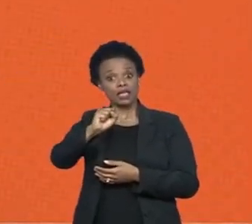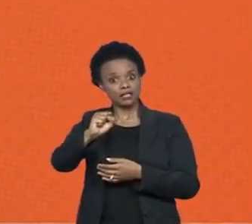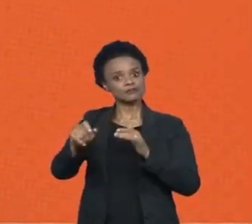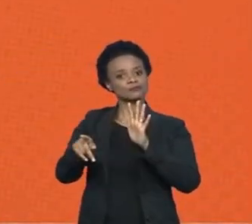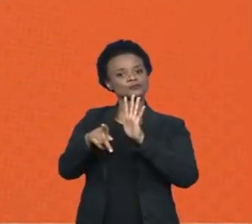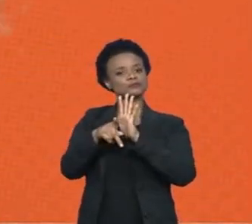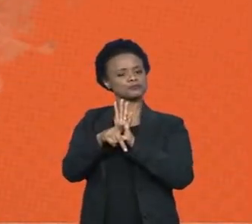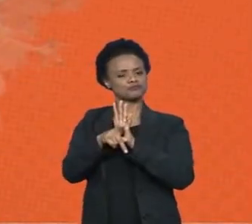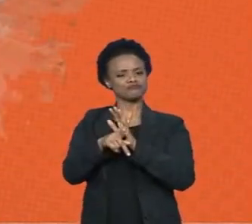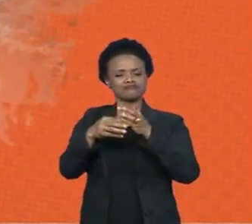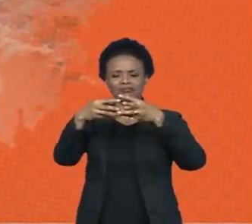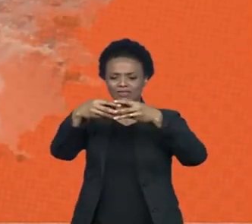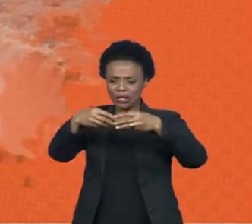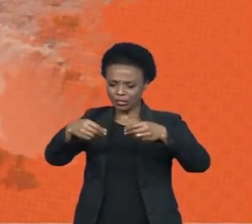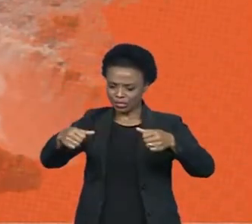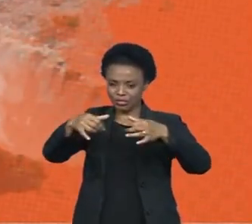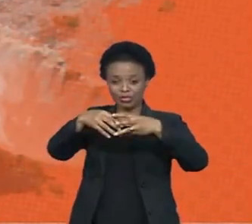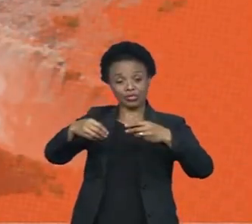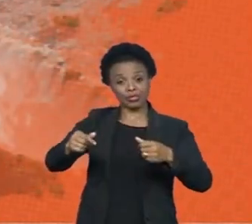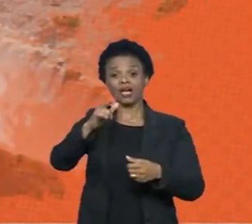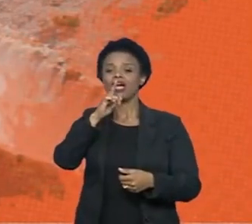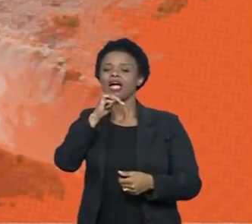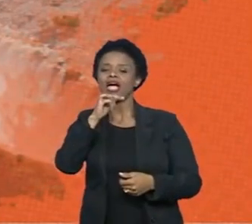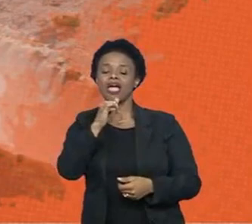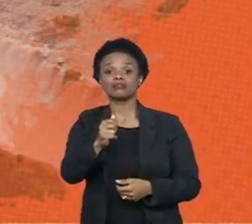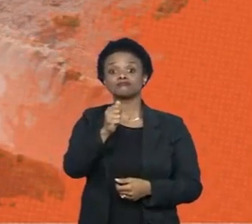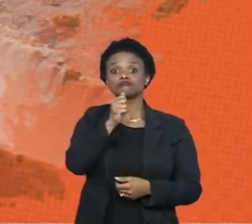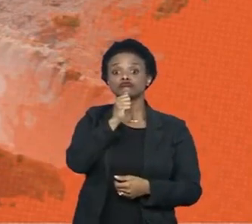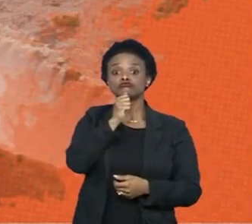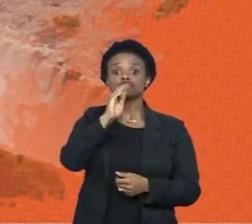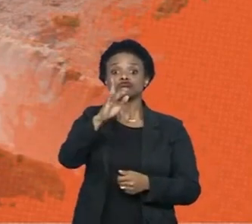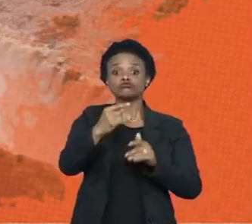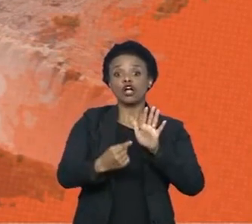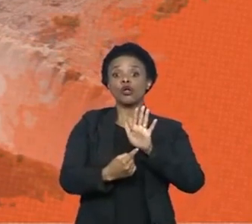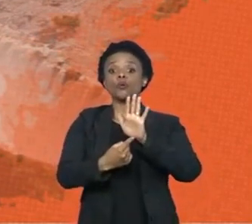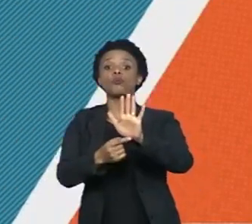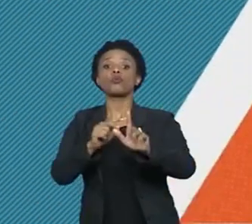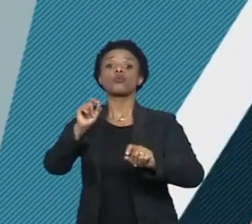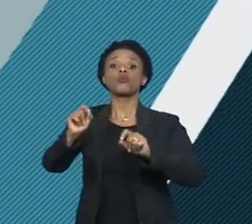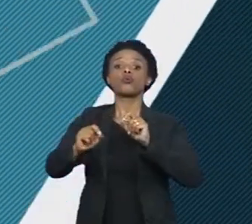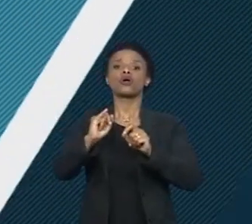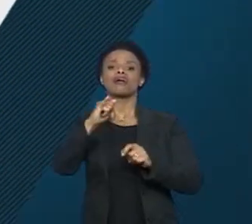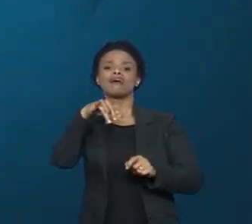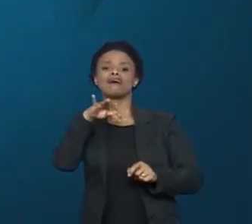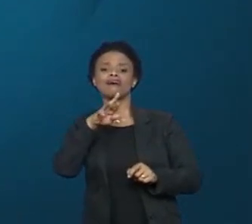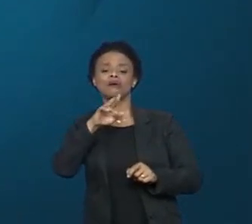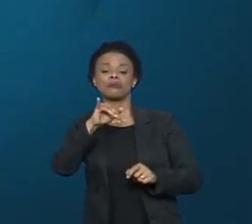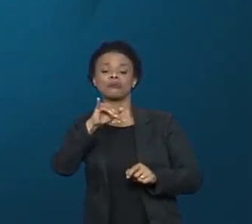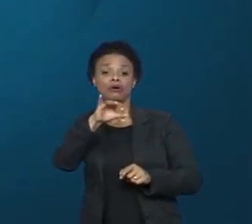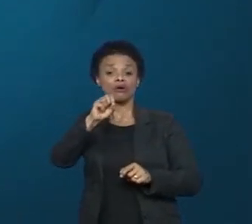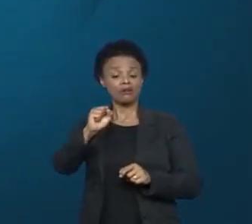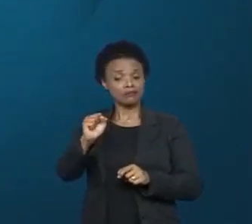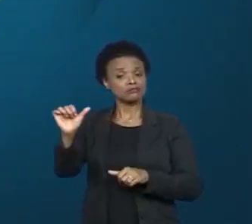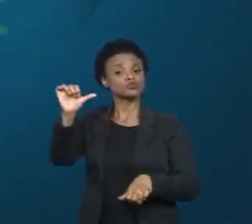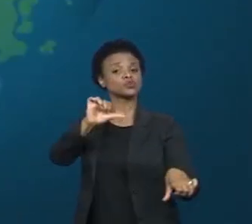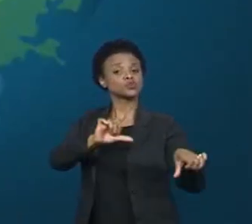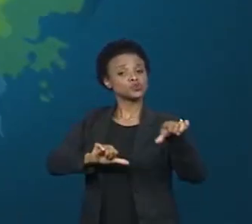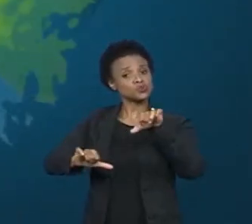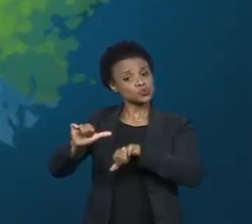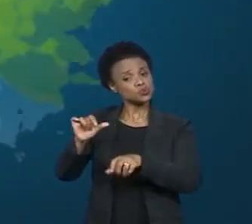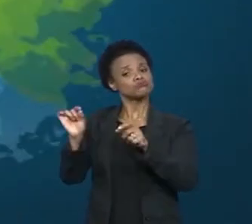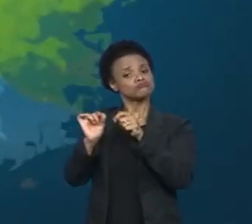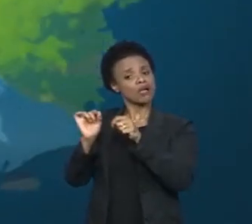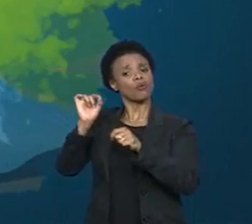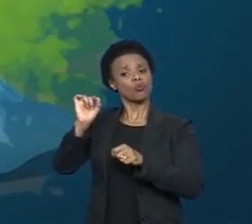desses minerais por agentes como a água, por exemplo, resulta do intemperismo químico. Esses fatores causam a erosão